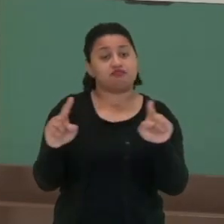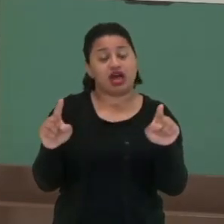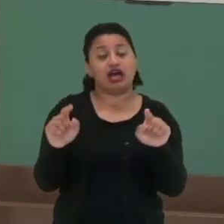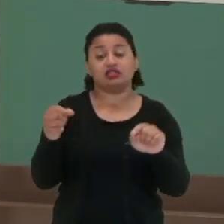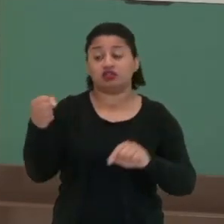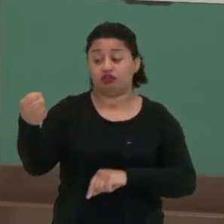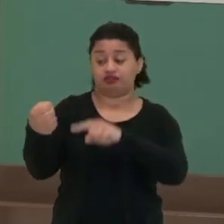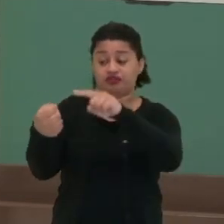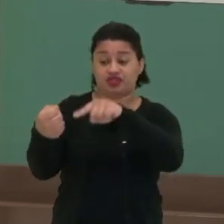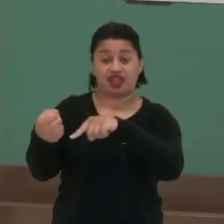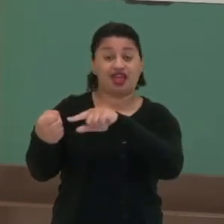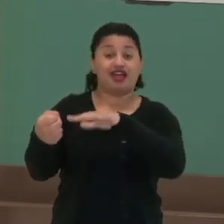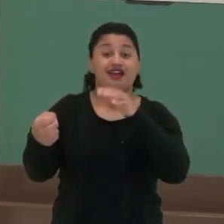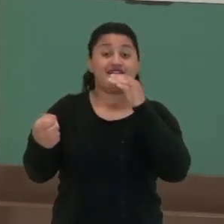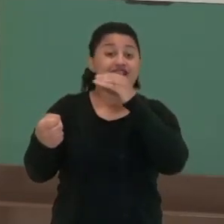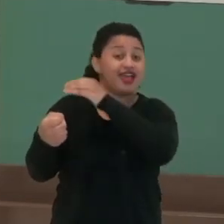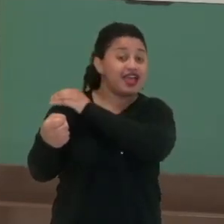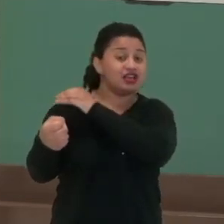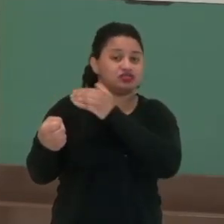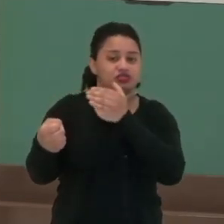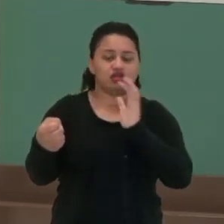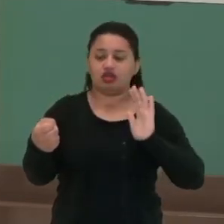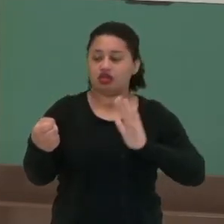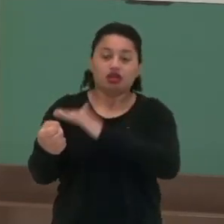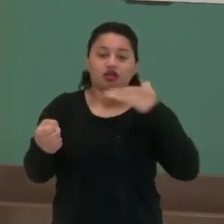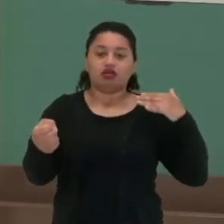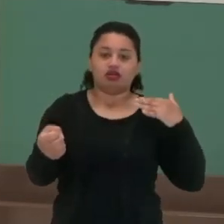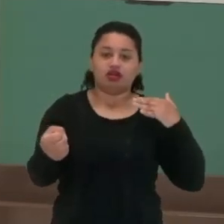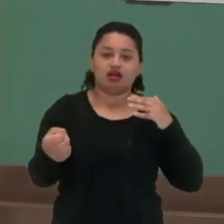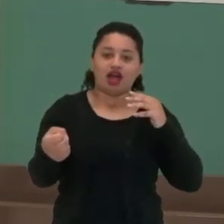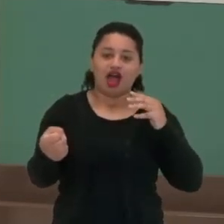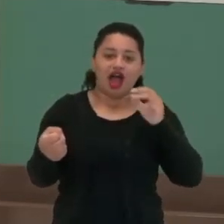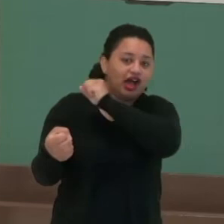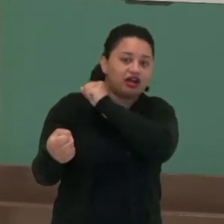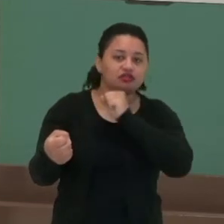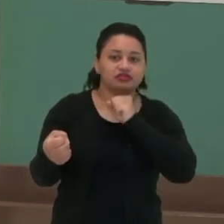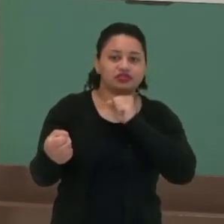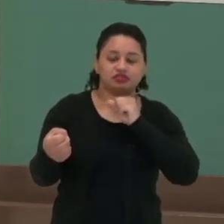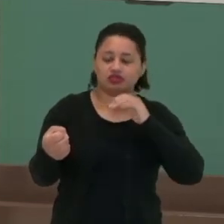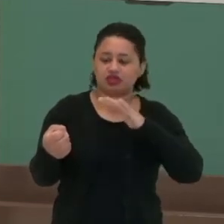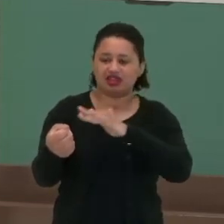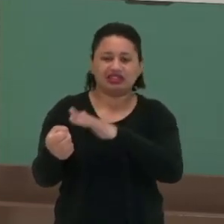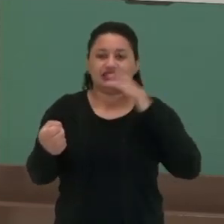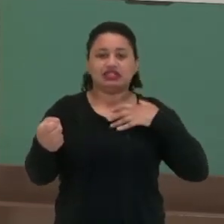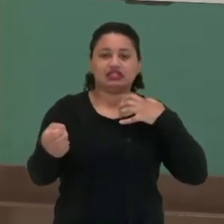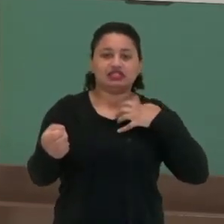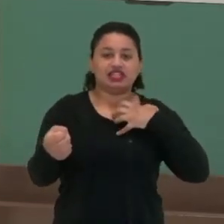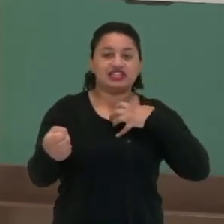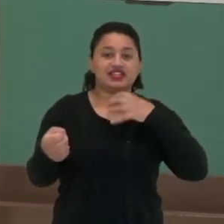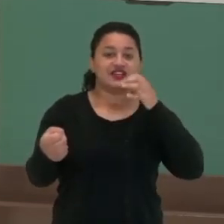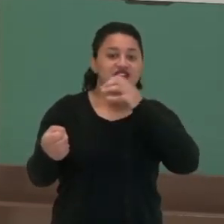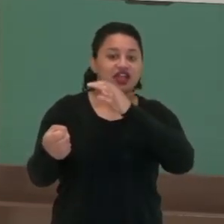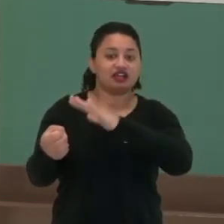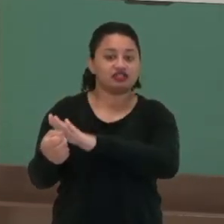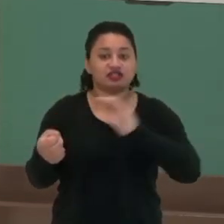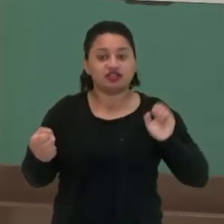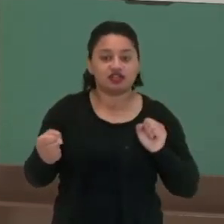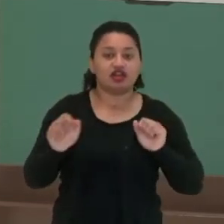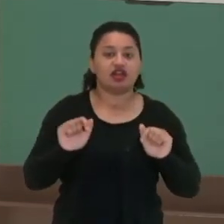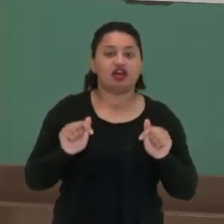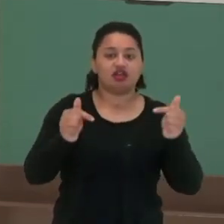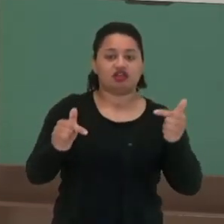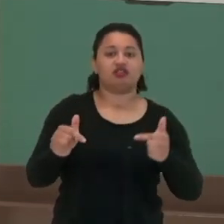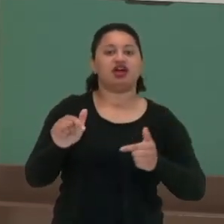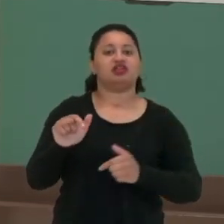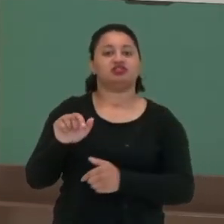Porém, o ferro está quente. Você toca e corre com a mão. Isso nós chamamos de ato reflexo. É uma